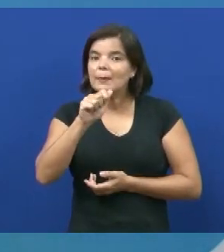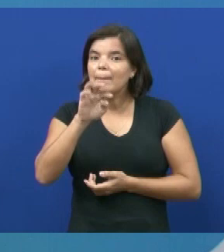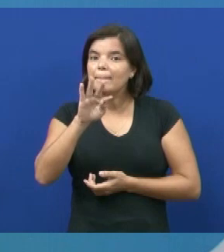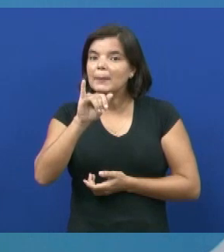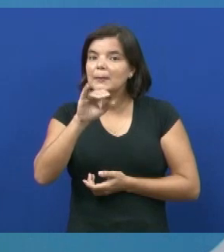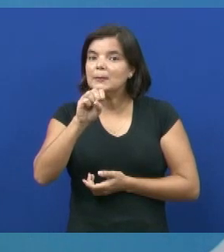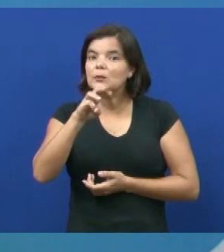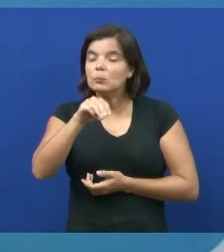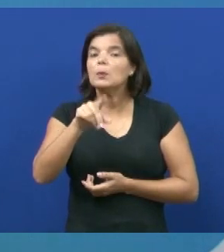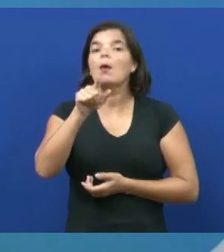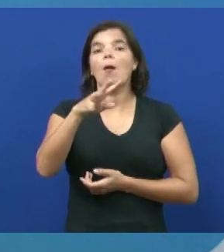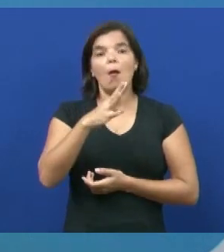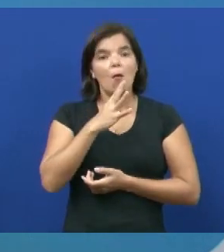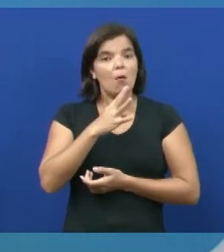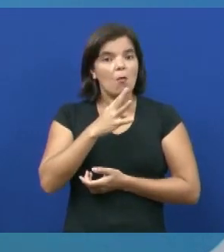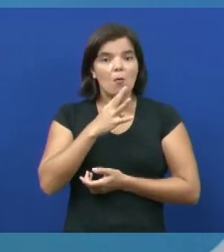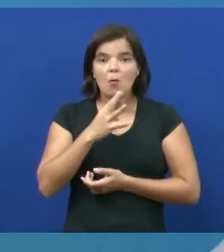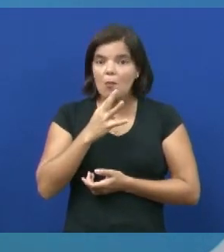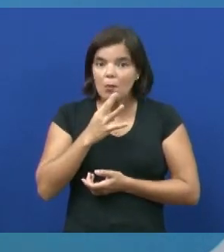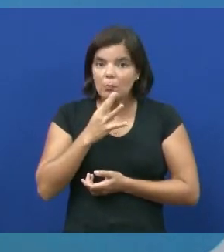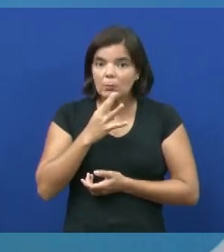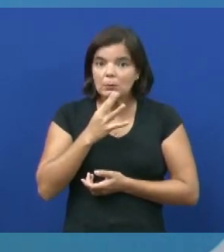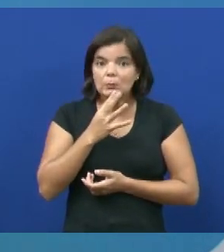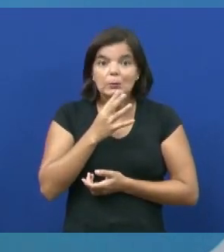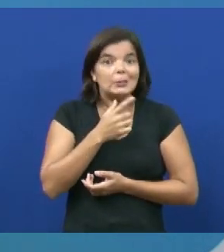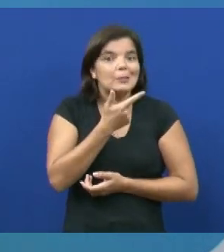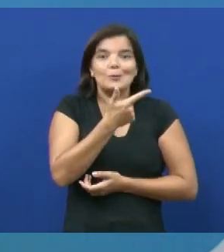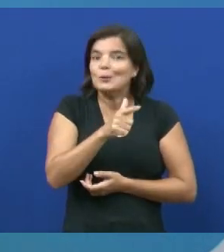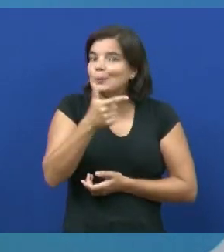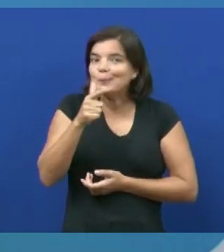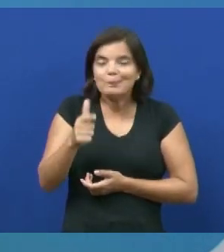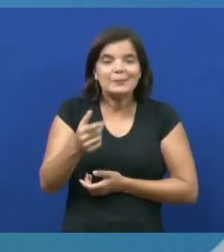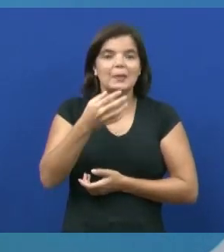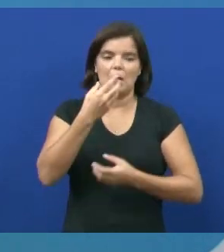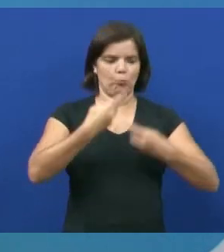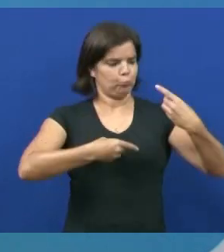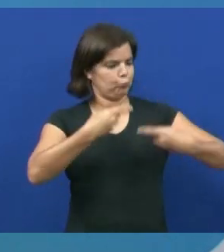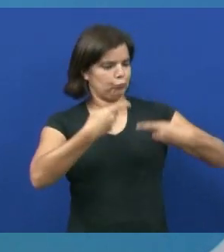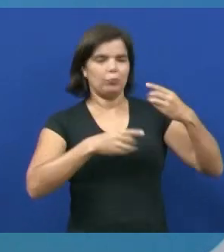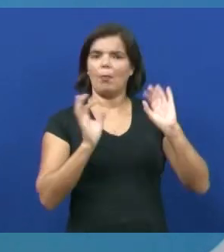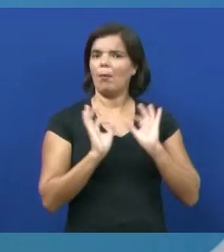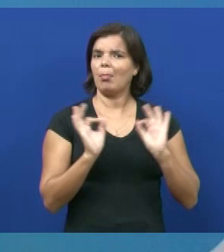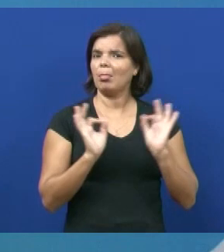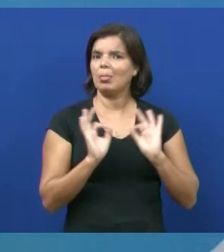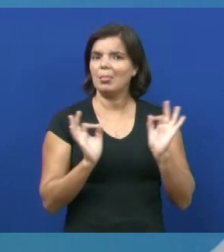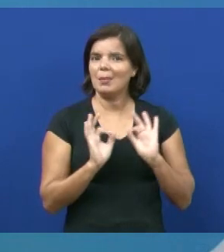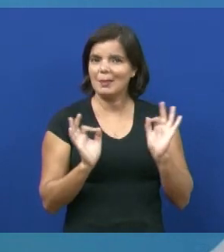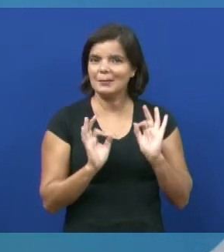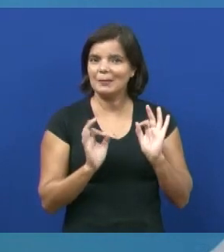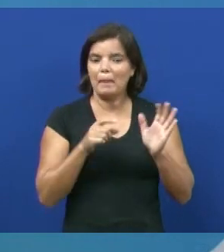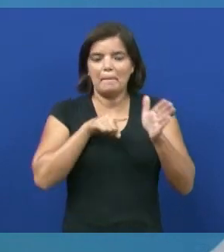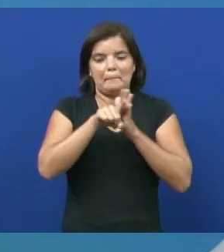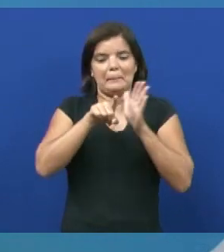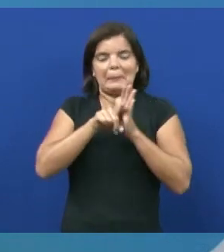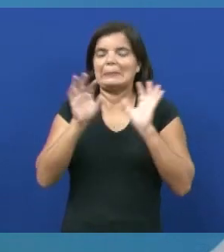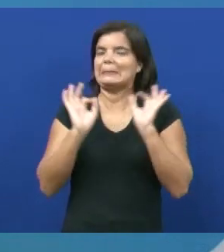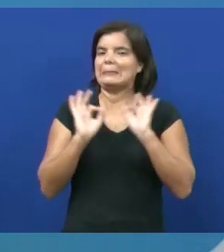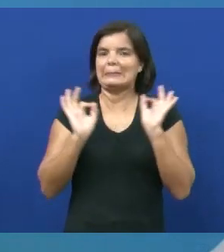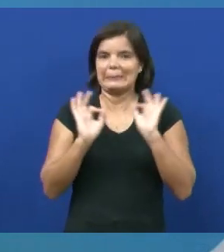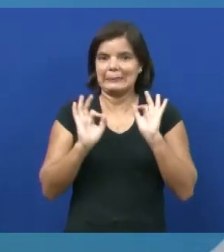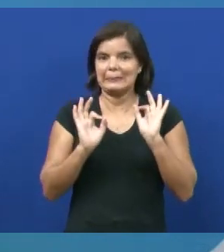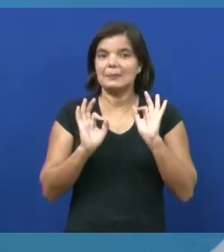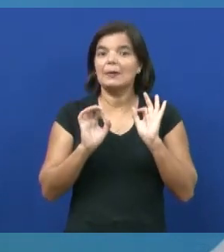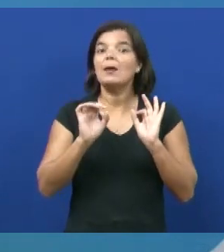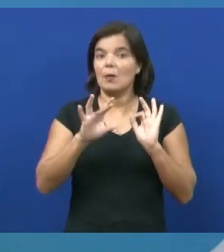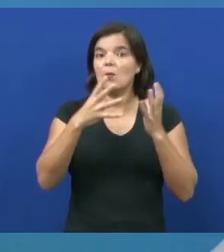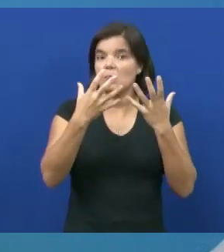de conhecimento que não há espaço para discussão, para questionamento.